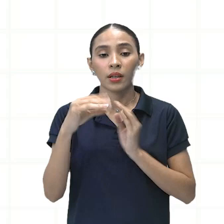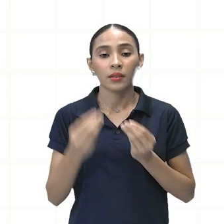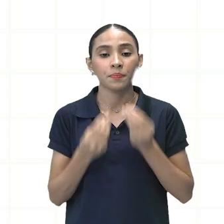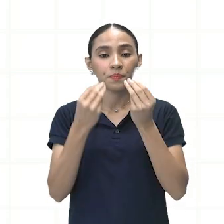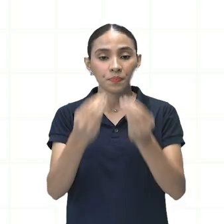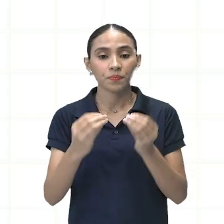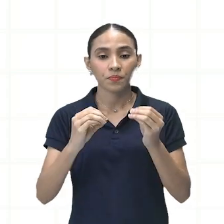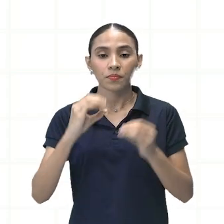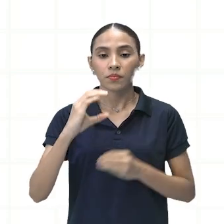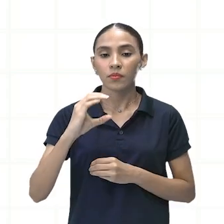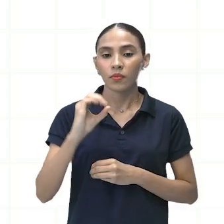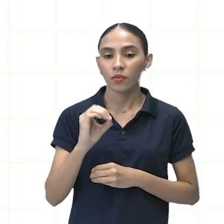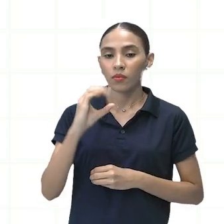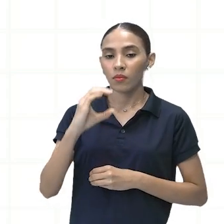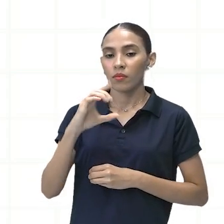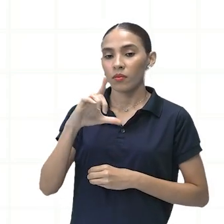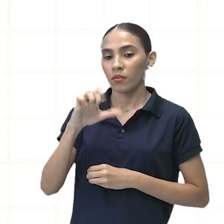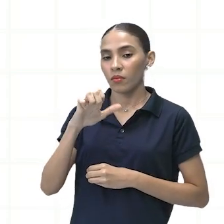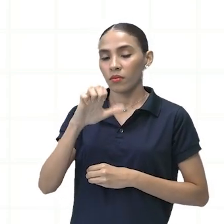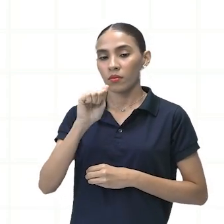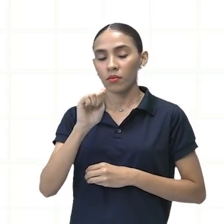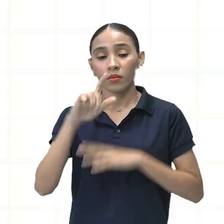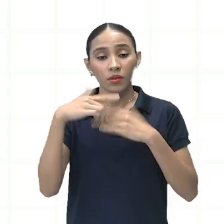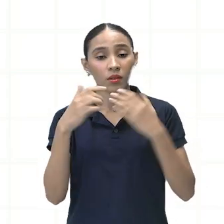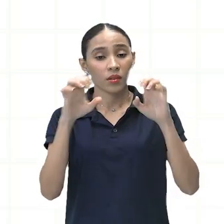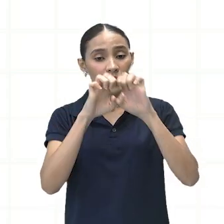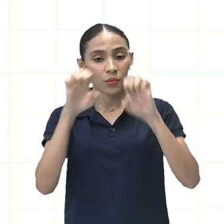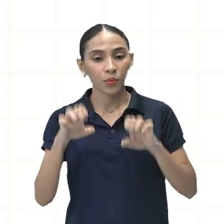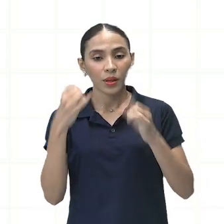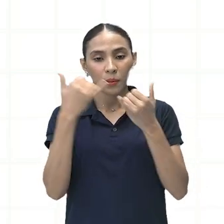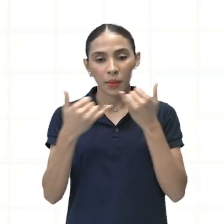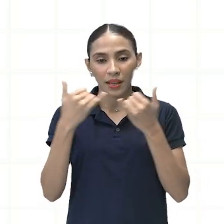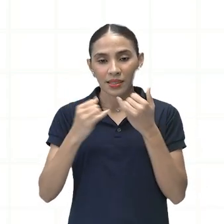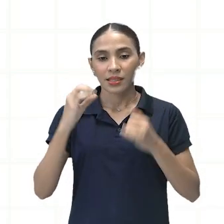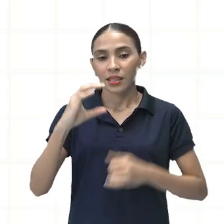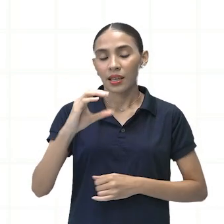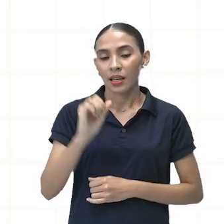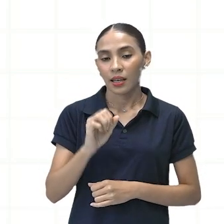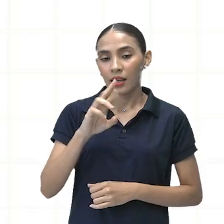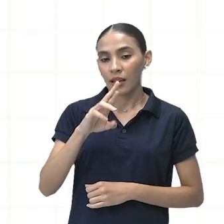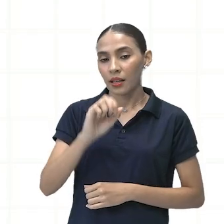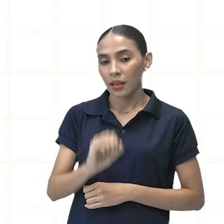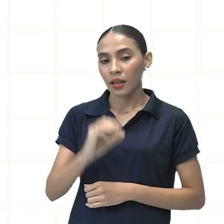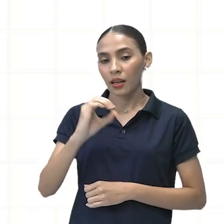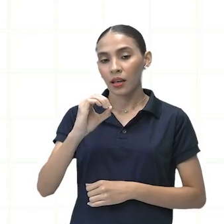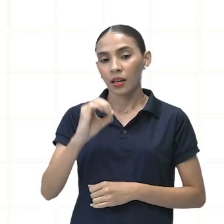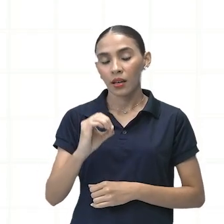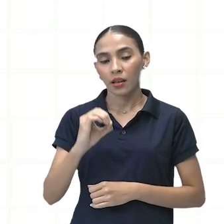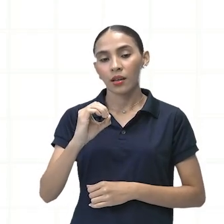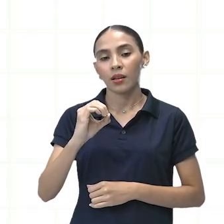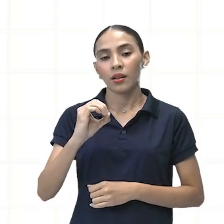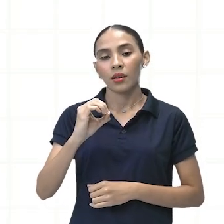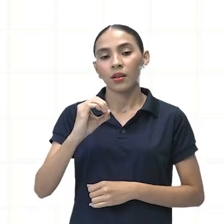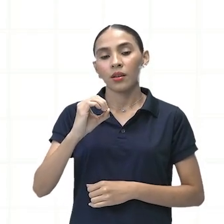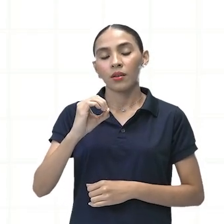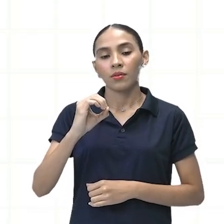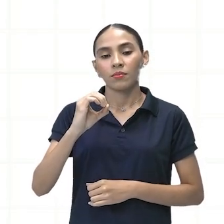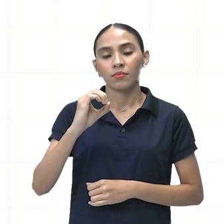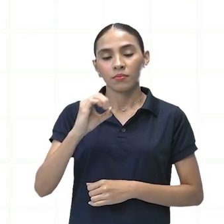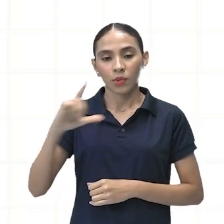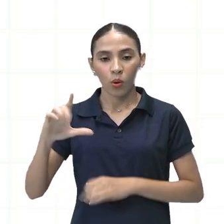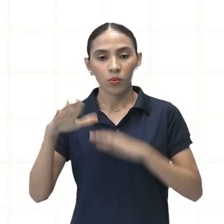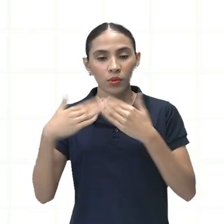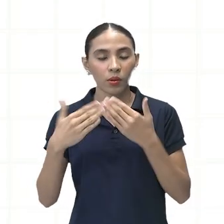isso para a cóclea, que é a estrutura, então, em forma de caracol. O movimento do